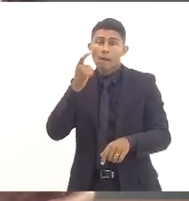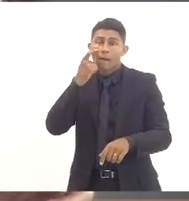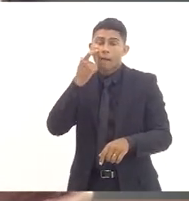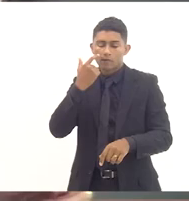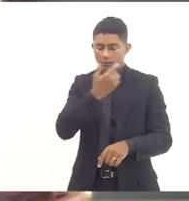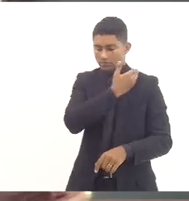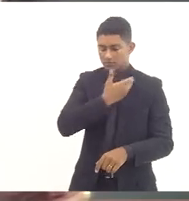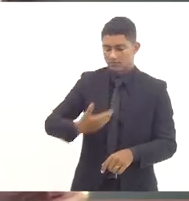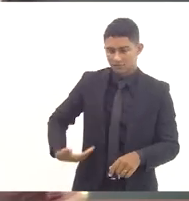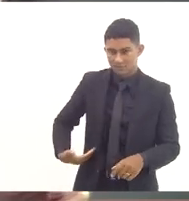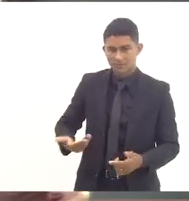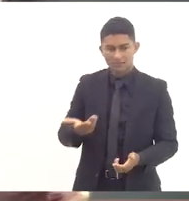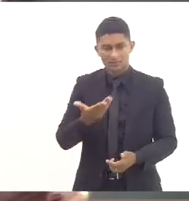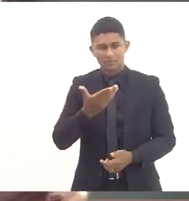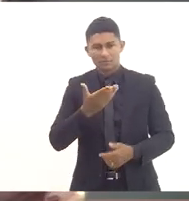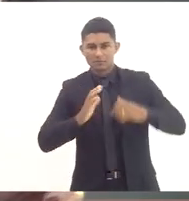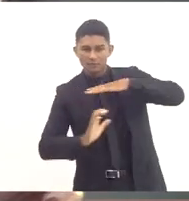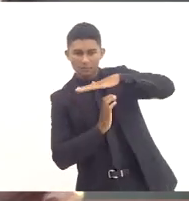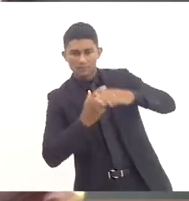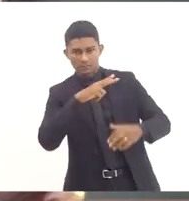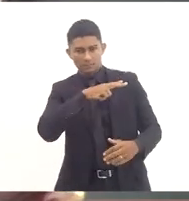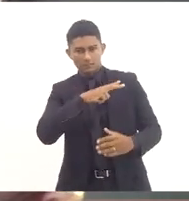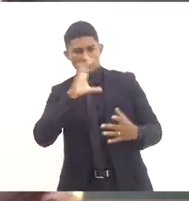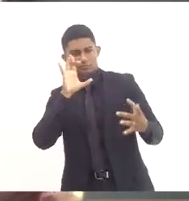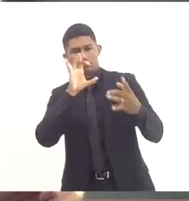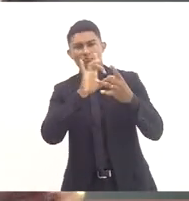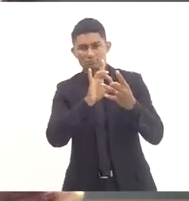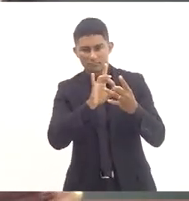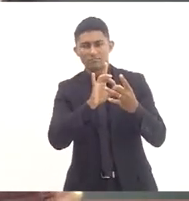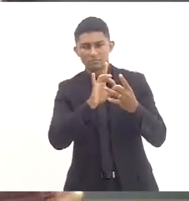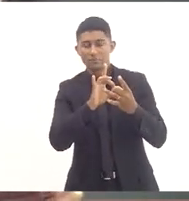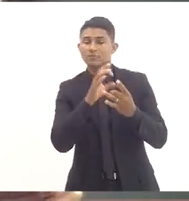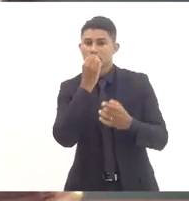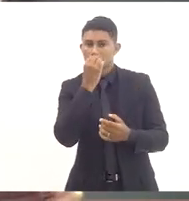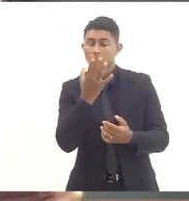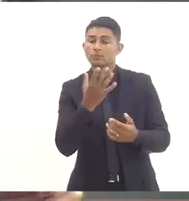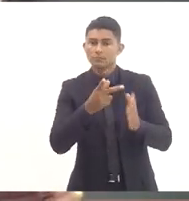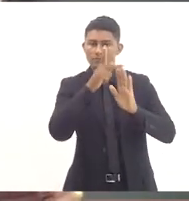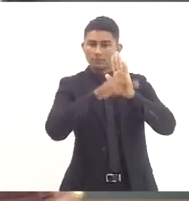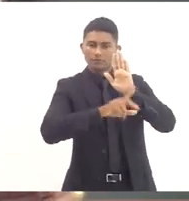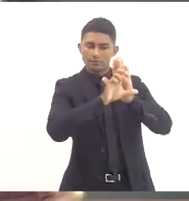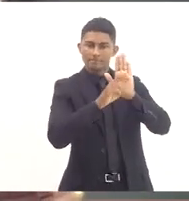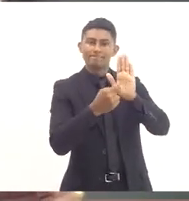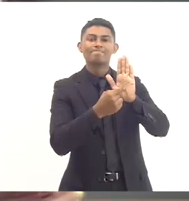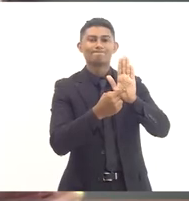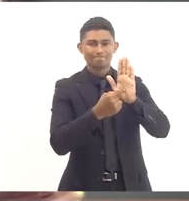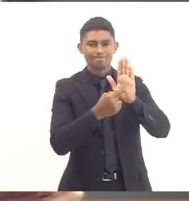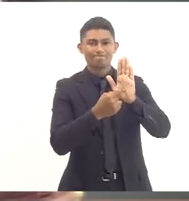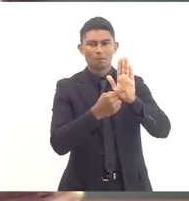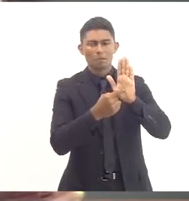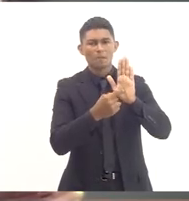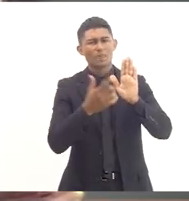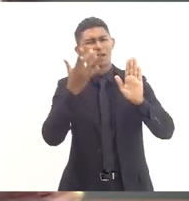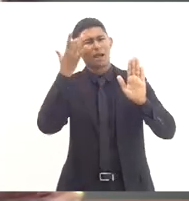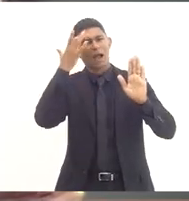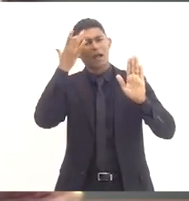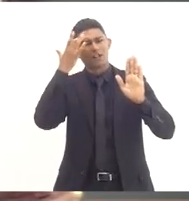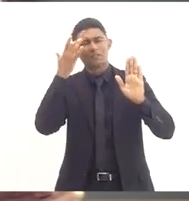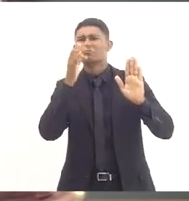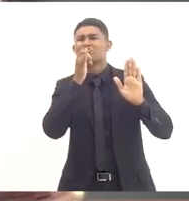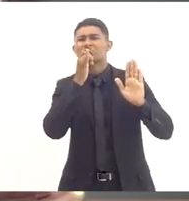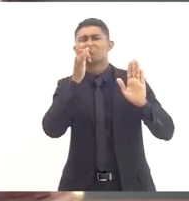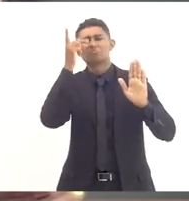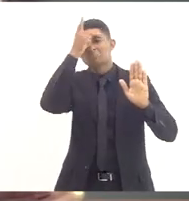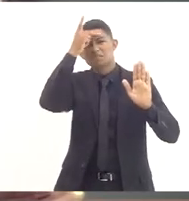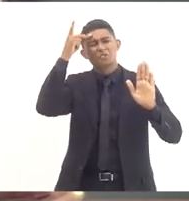públicas-privadas porque não tem resistência e são projetos de lei que eu acho muito difícil de serem